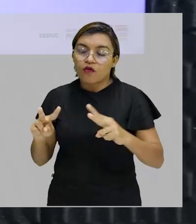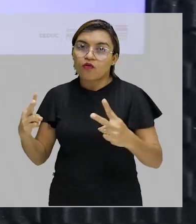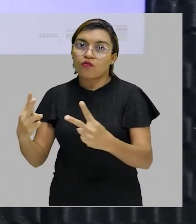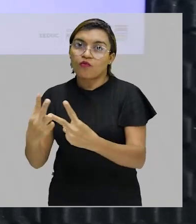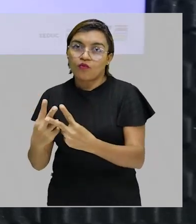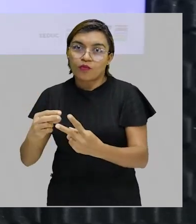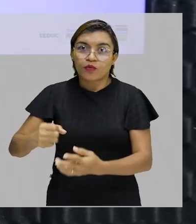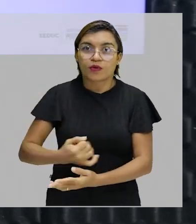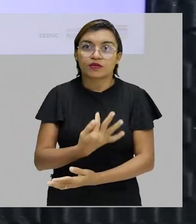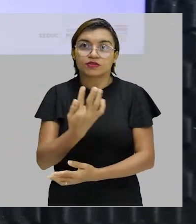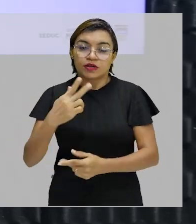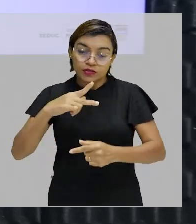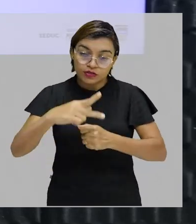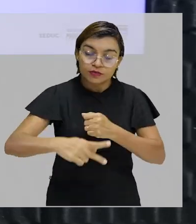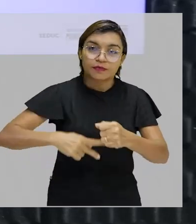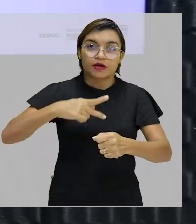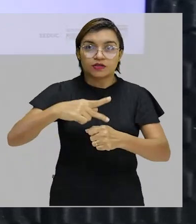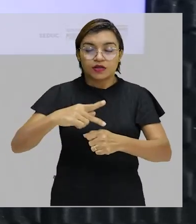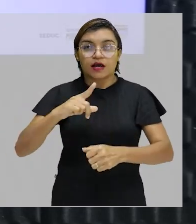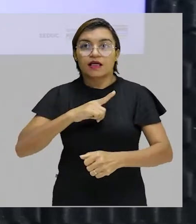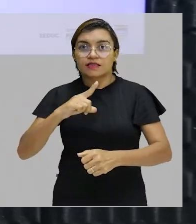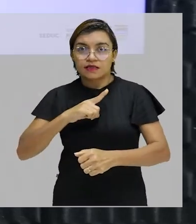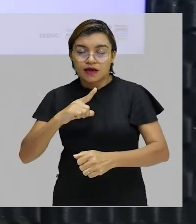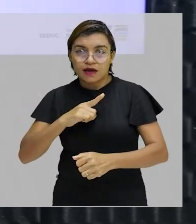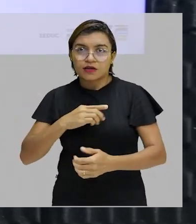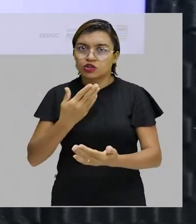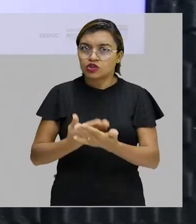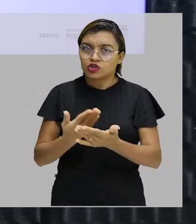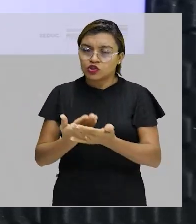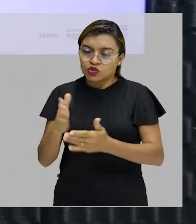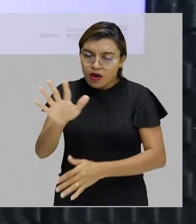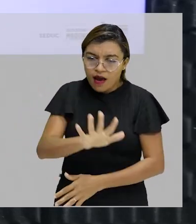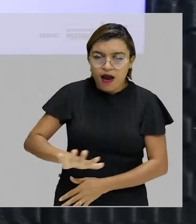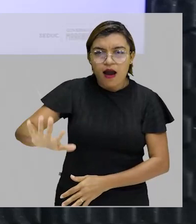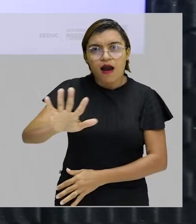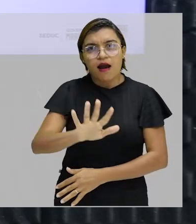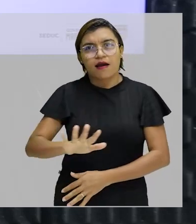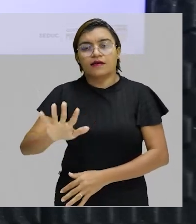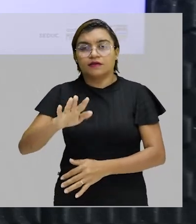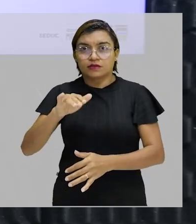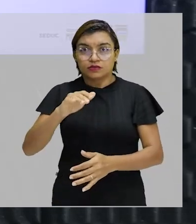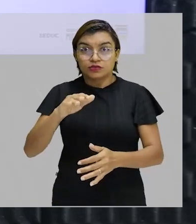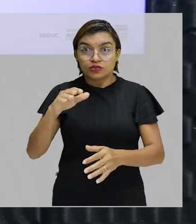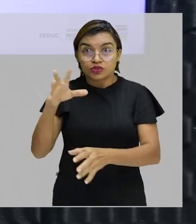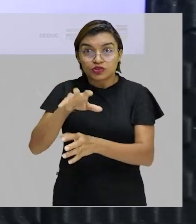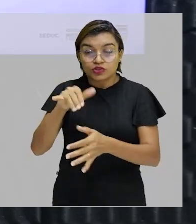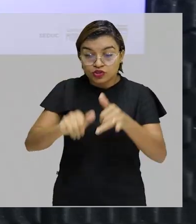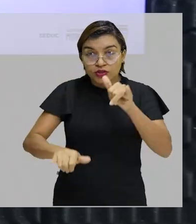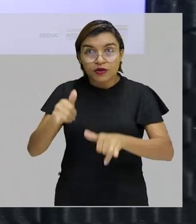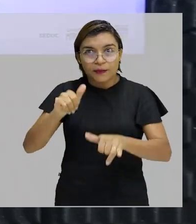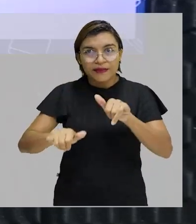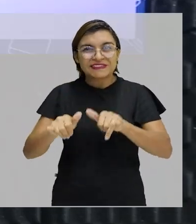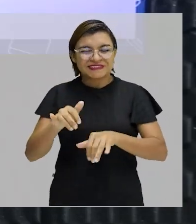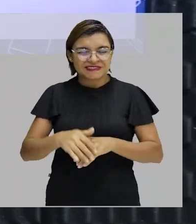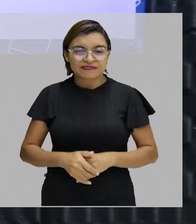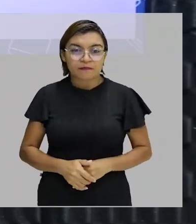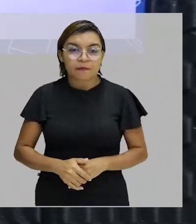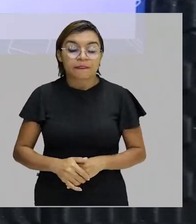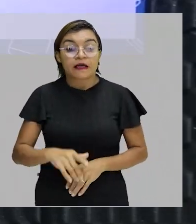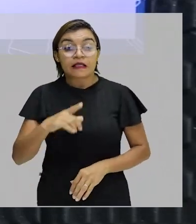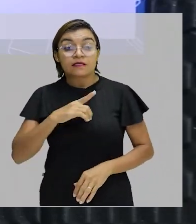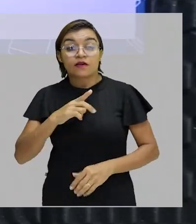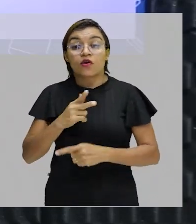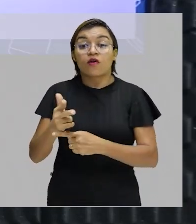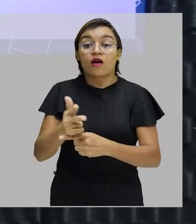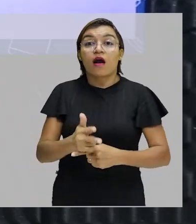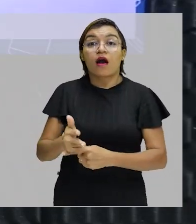fizemos todas essas relações gerais da estequiometria. No nosso vídeo de hoje, nós vamos